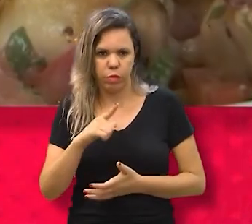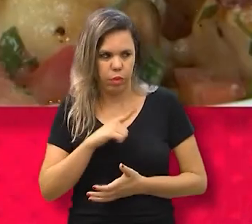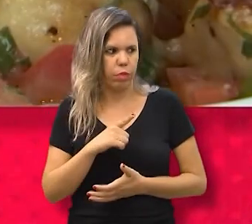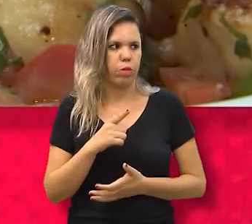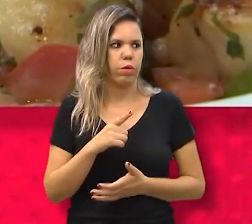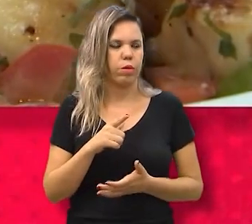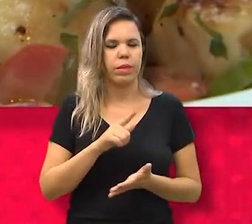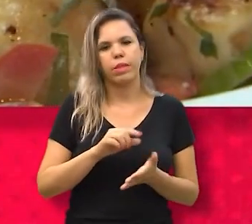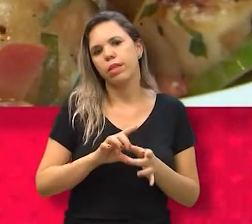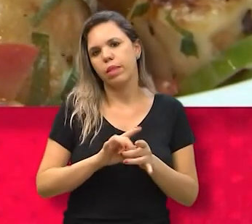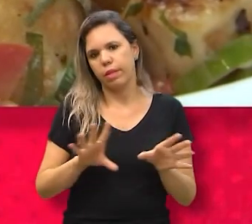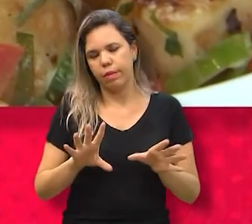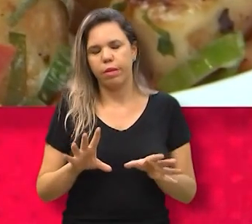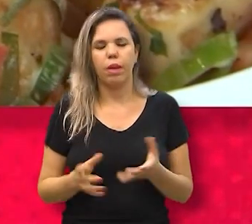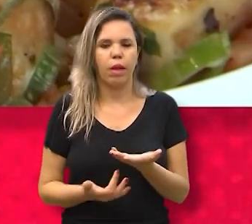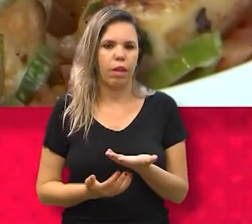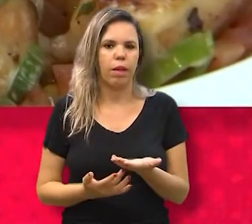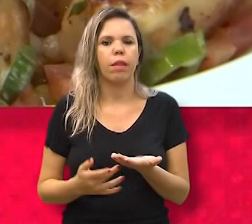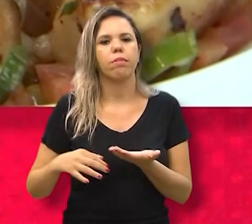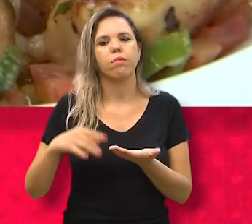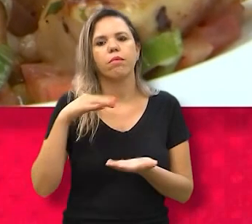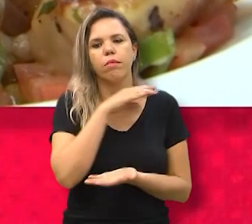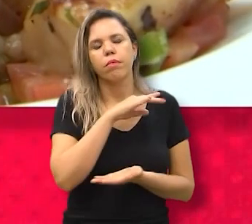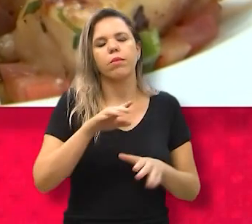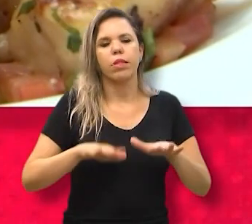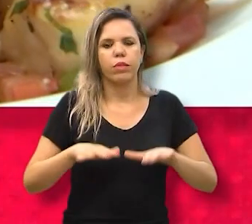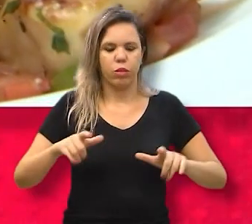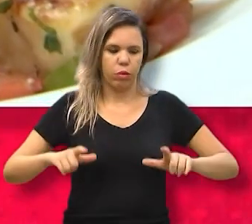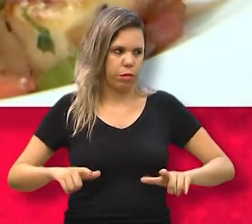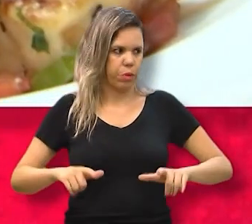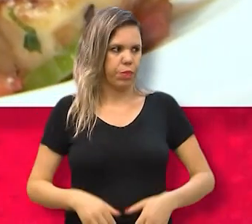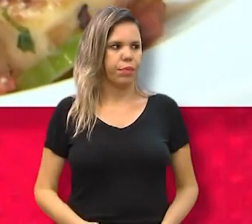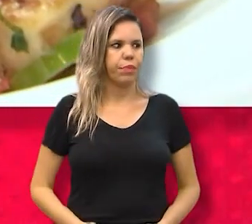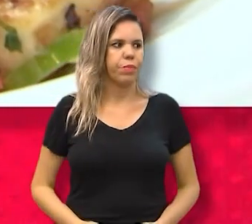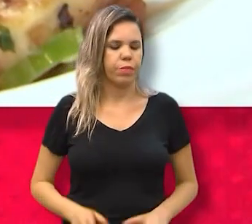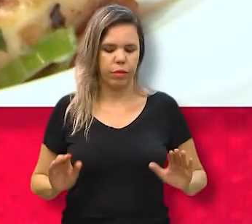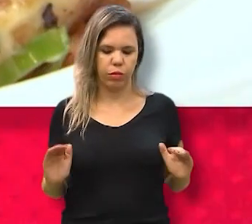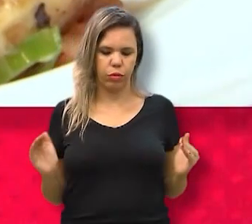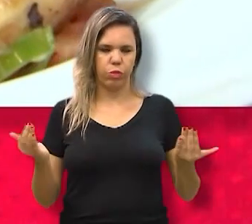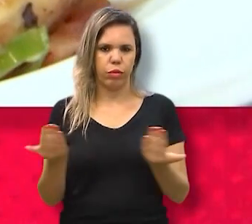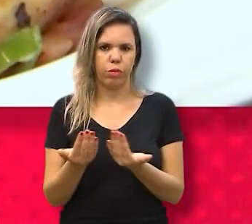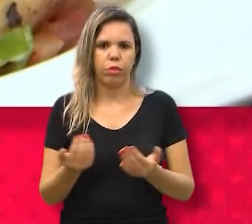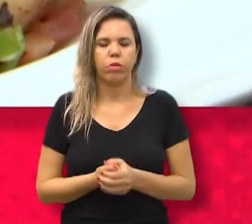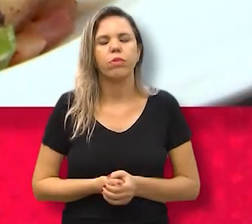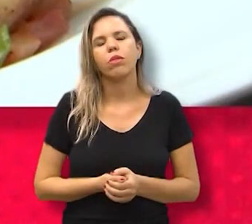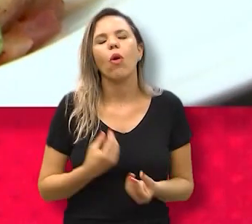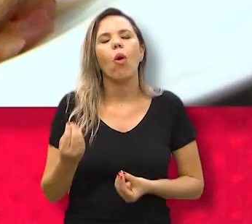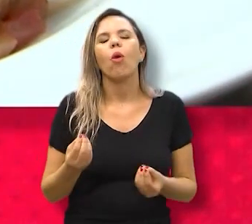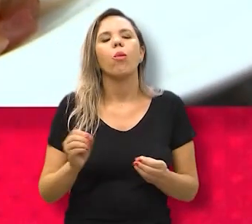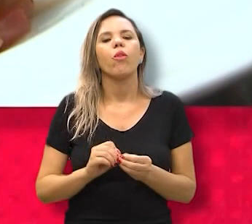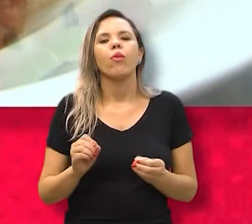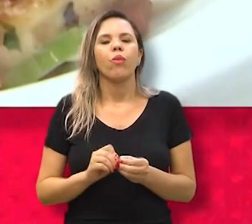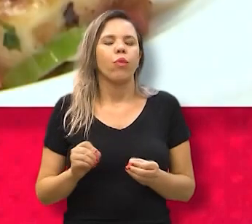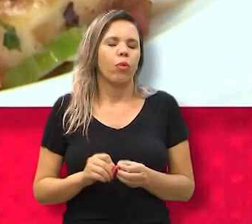que ser uma assadeira também um pouco lisa, porque às vezes a gente coloca numa assadeira que é bem com as laterais retas, como é